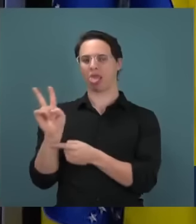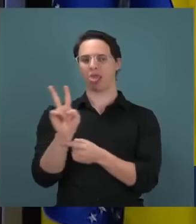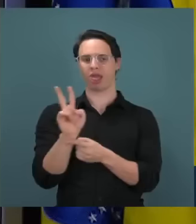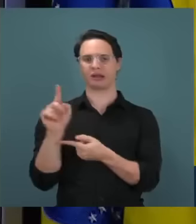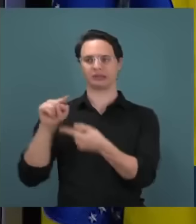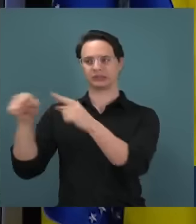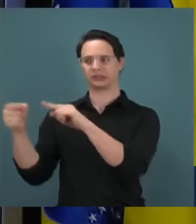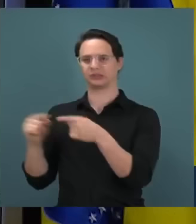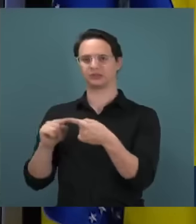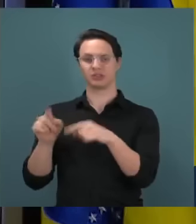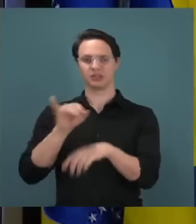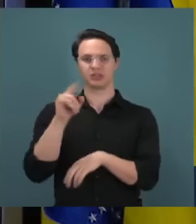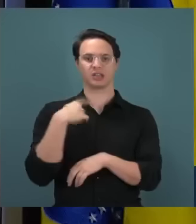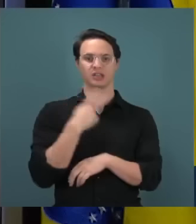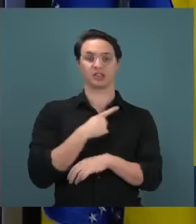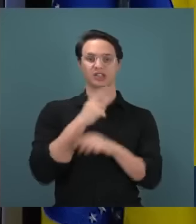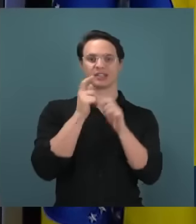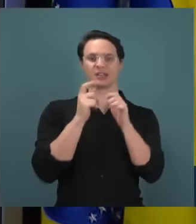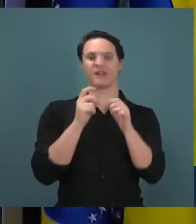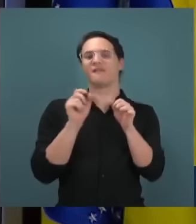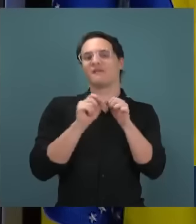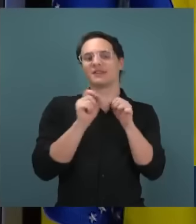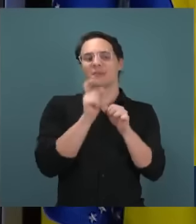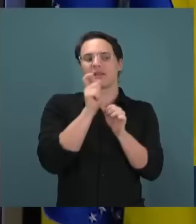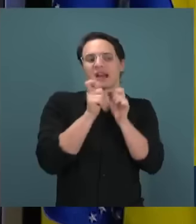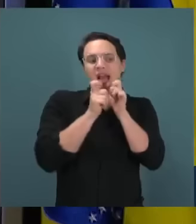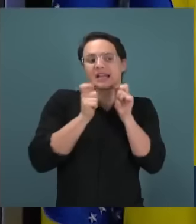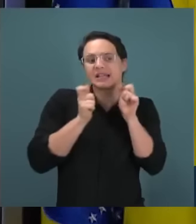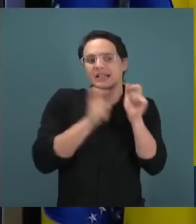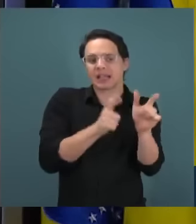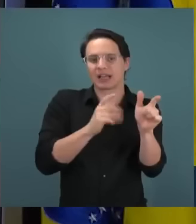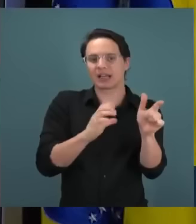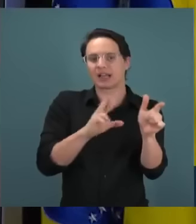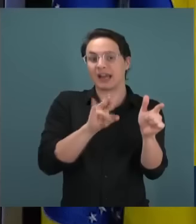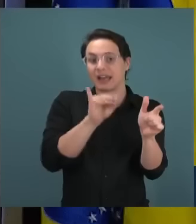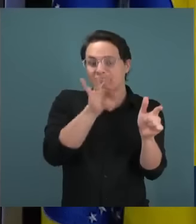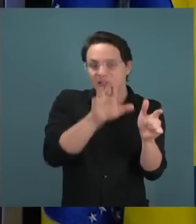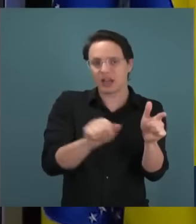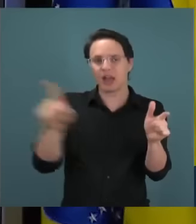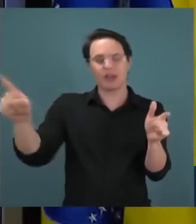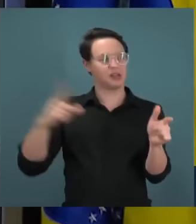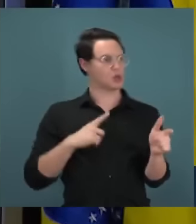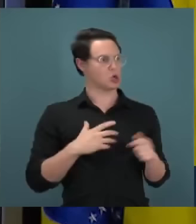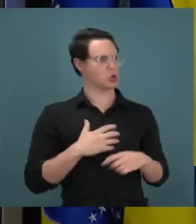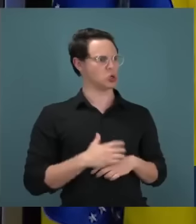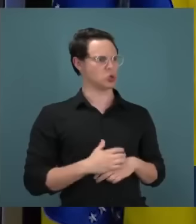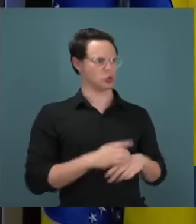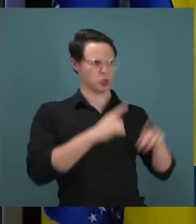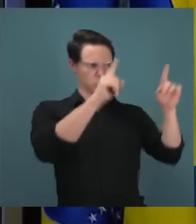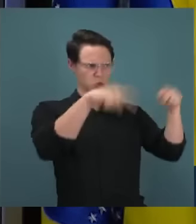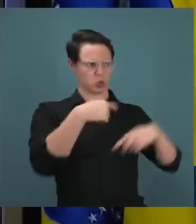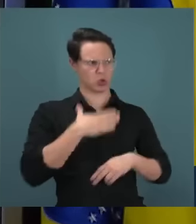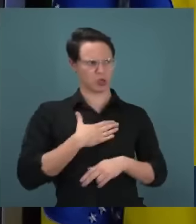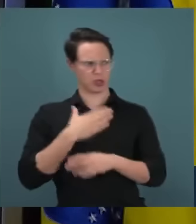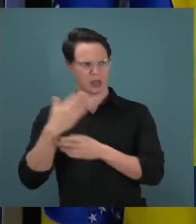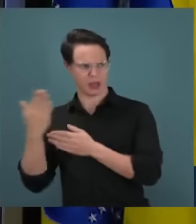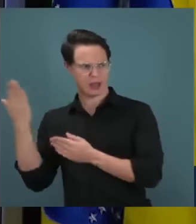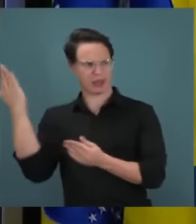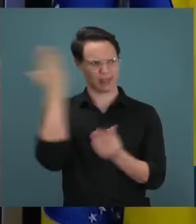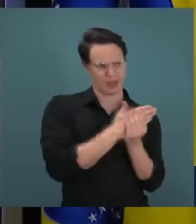turma é ameaça à democracia. Eles estão acima do bem e do mal. Isso está errado, senhor presidente.